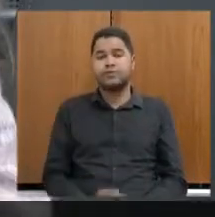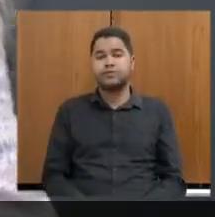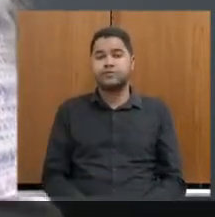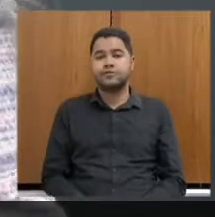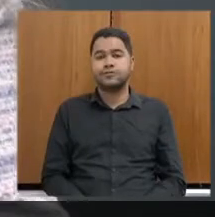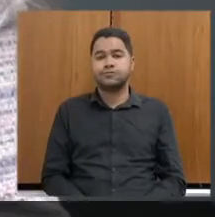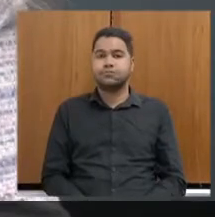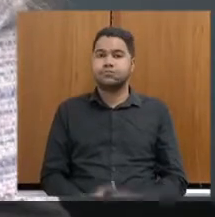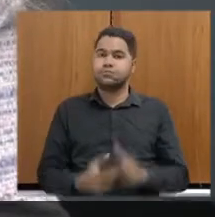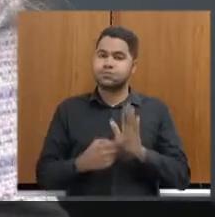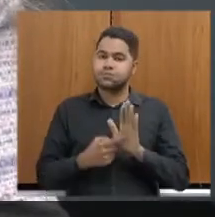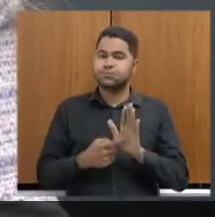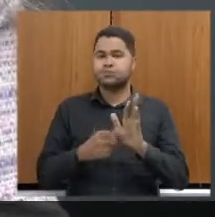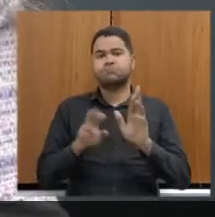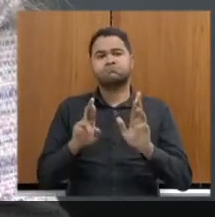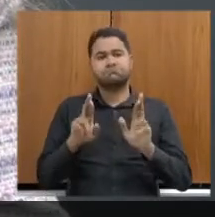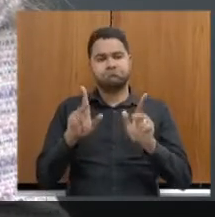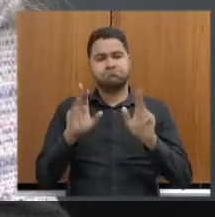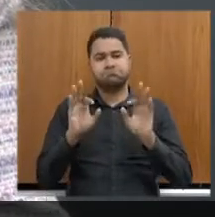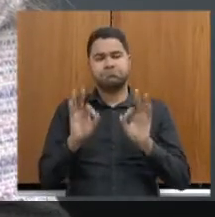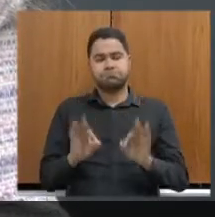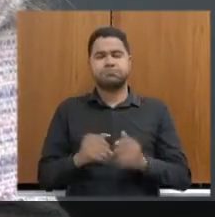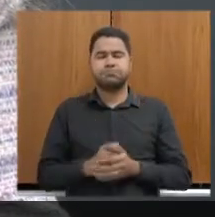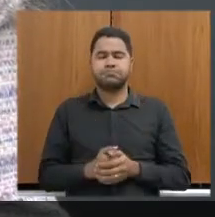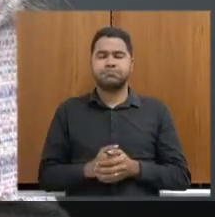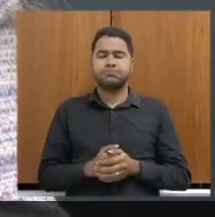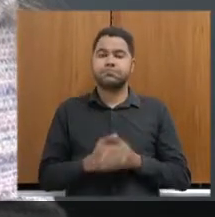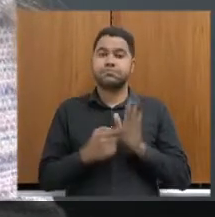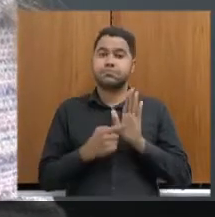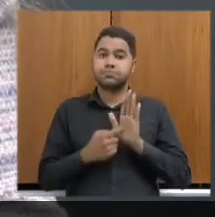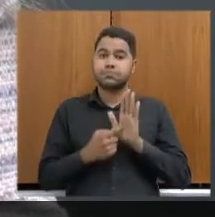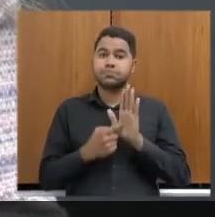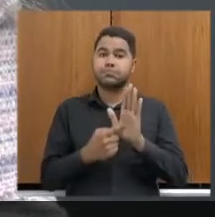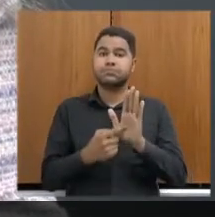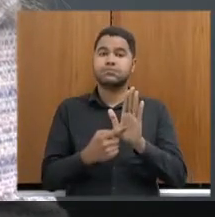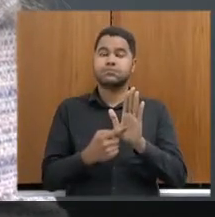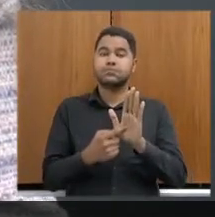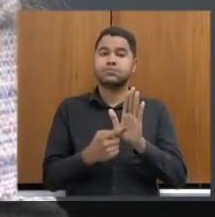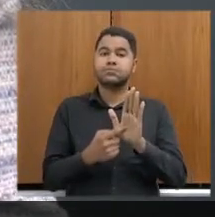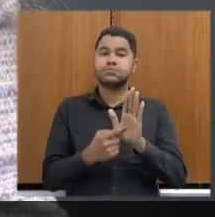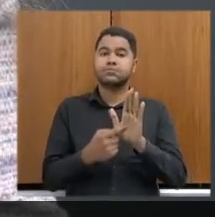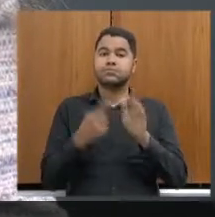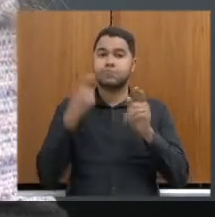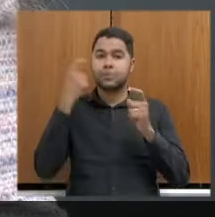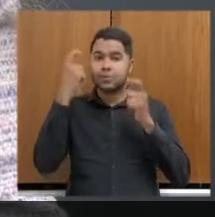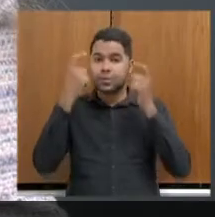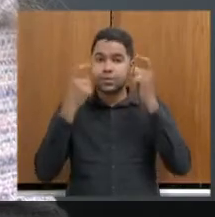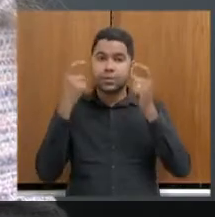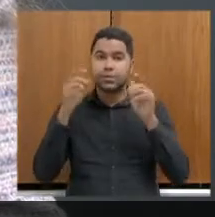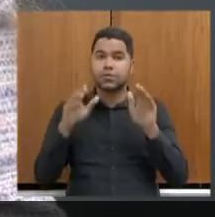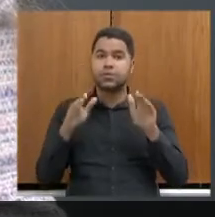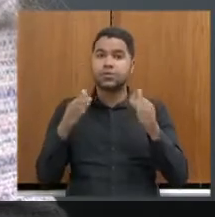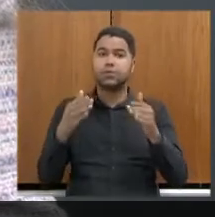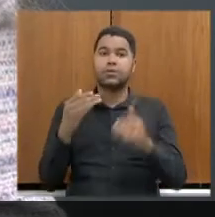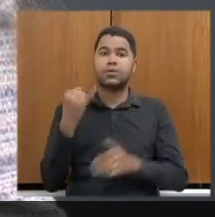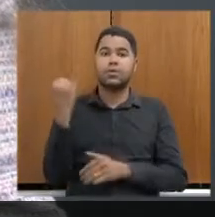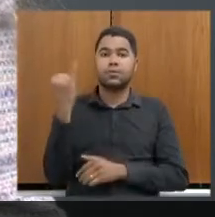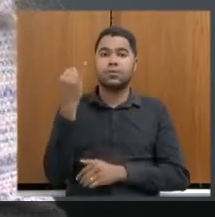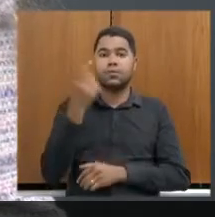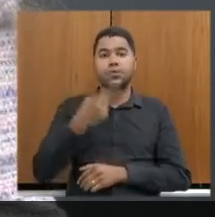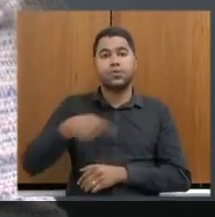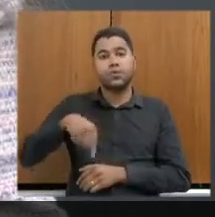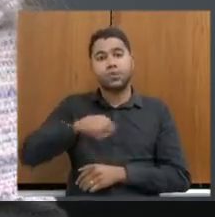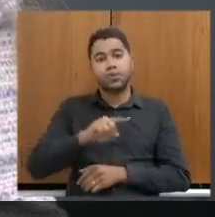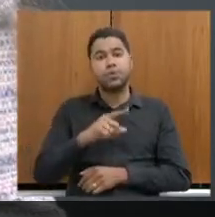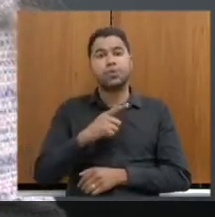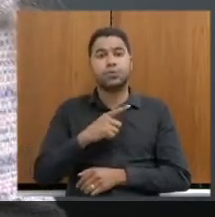faz uma diferença muito grande demonstra a preocupação EA importância que nós